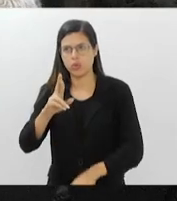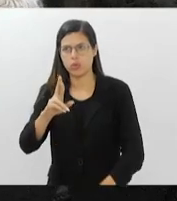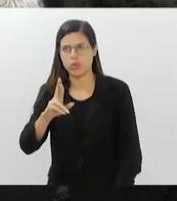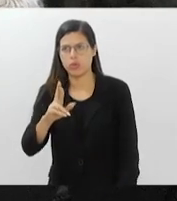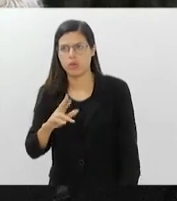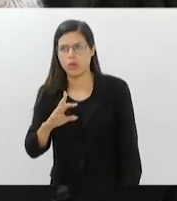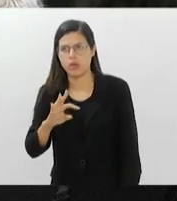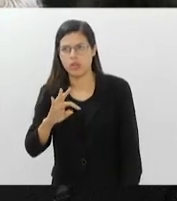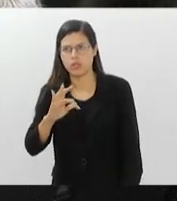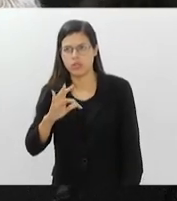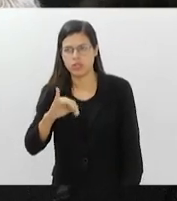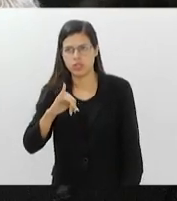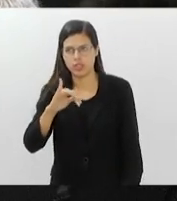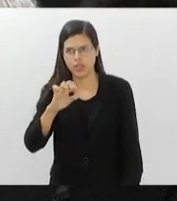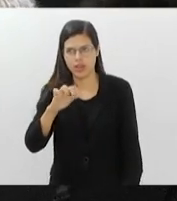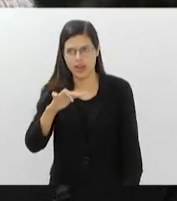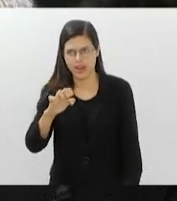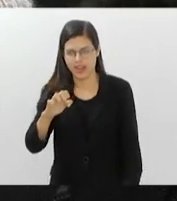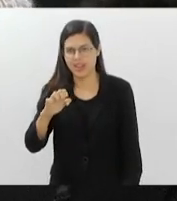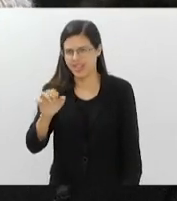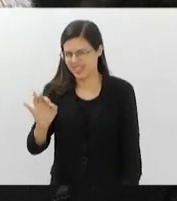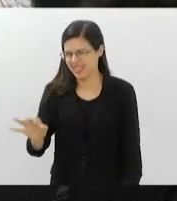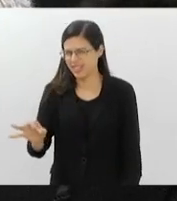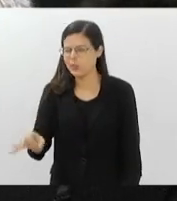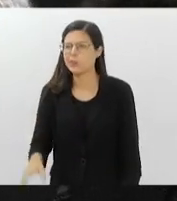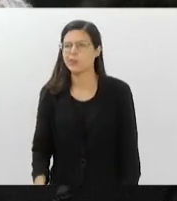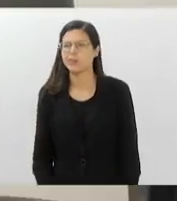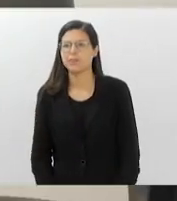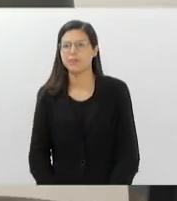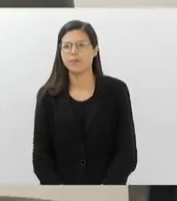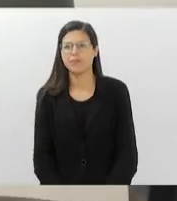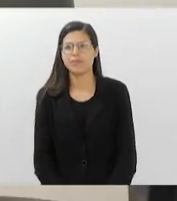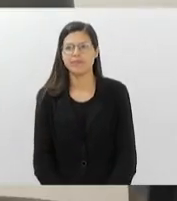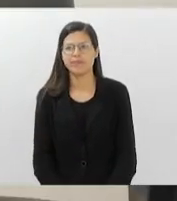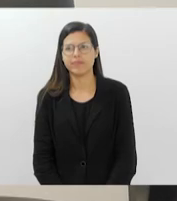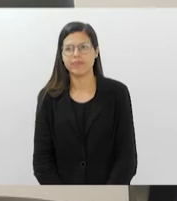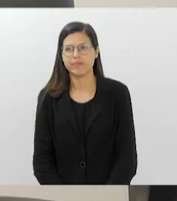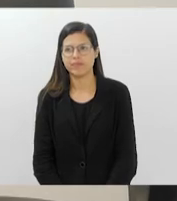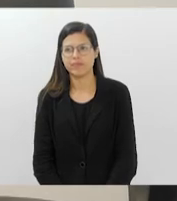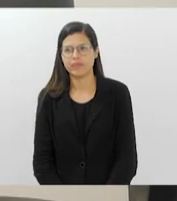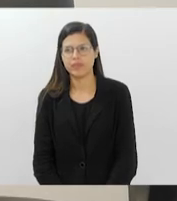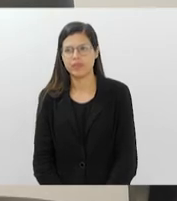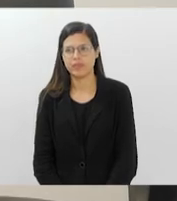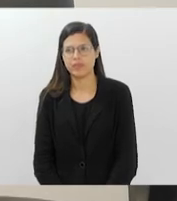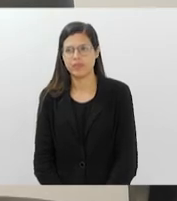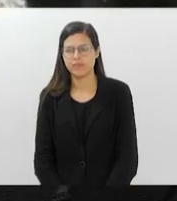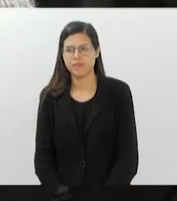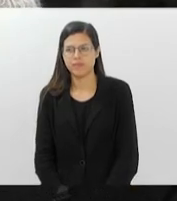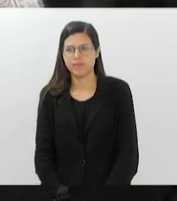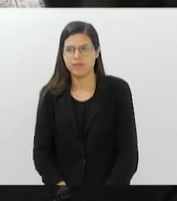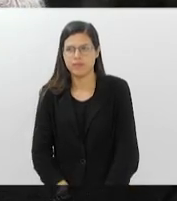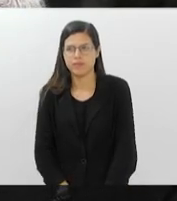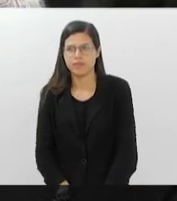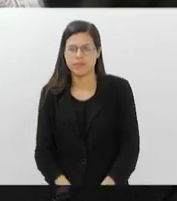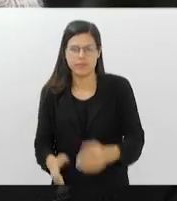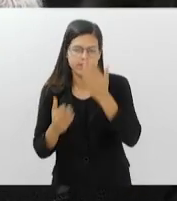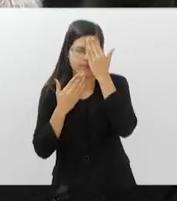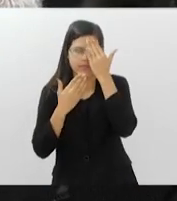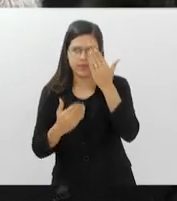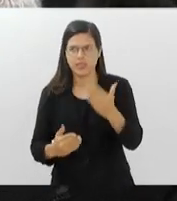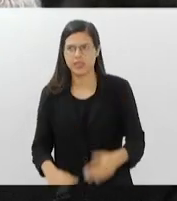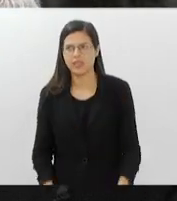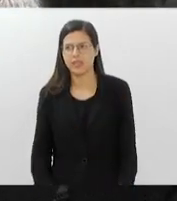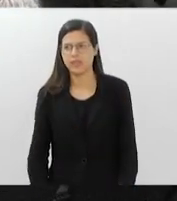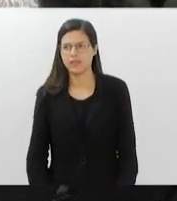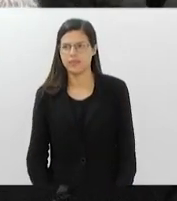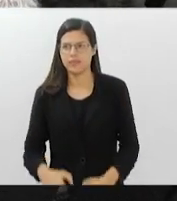doutora tá certo Araca Obrigada